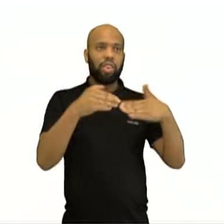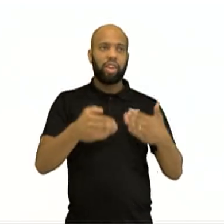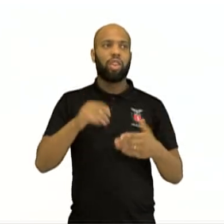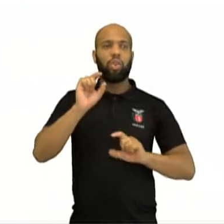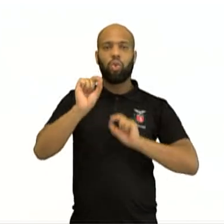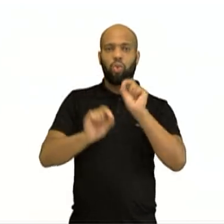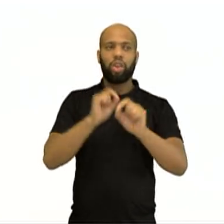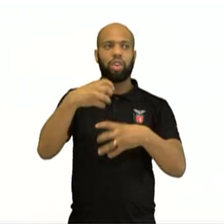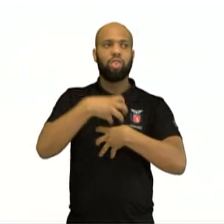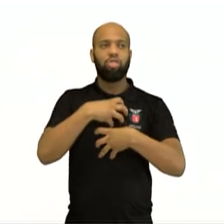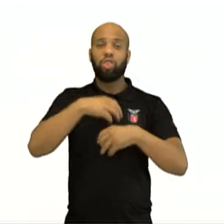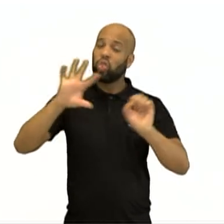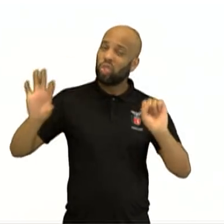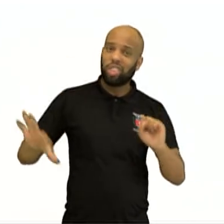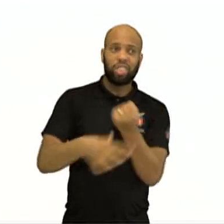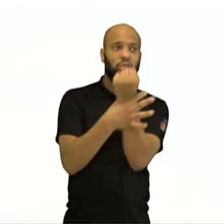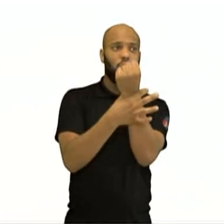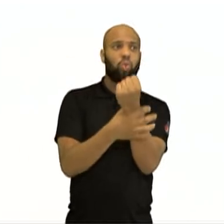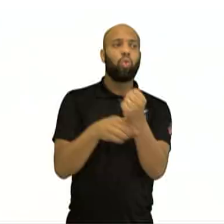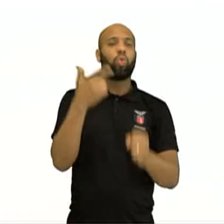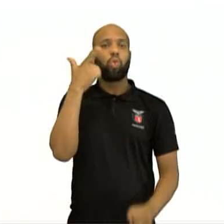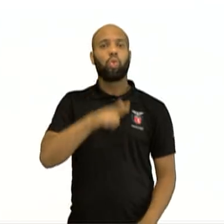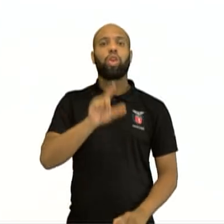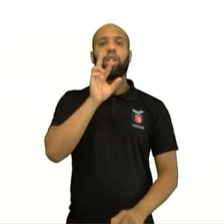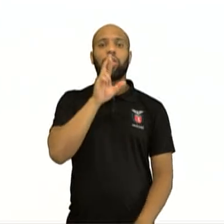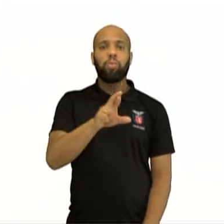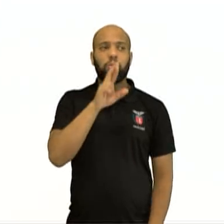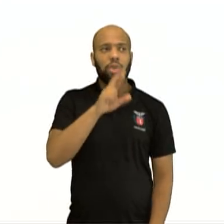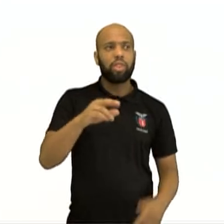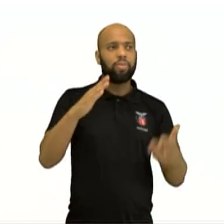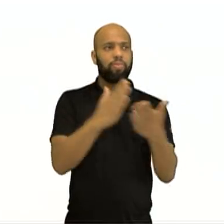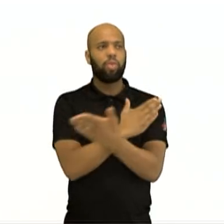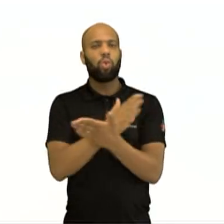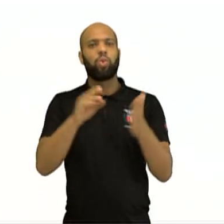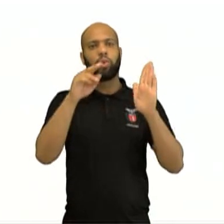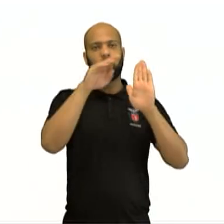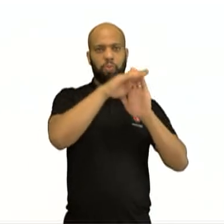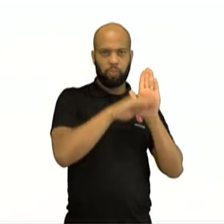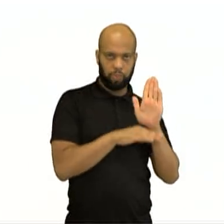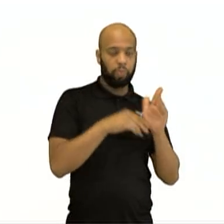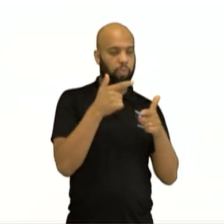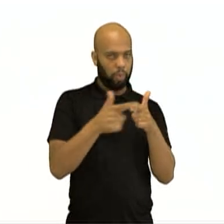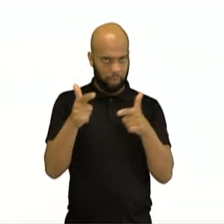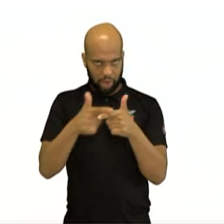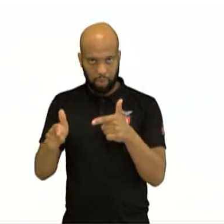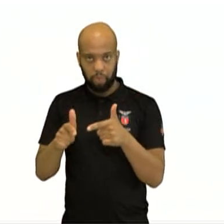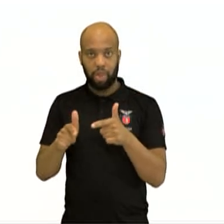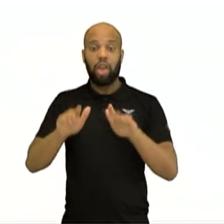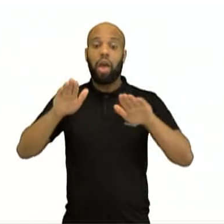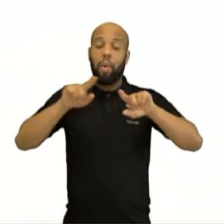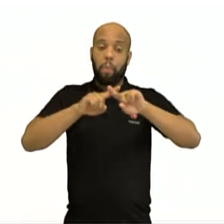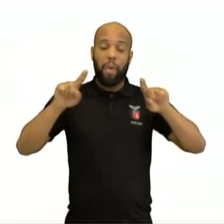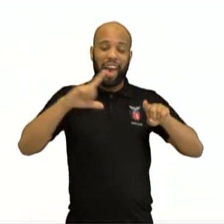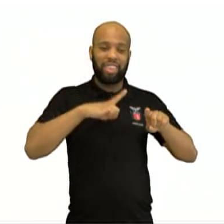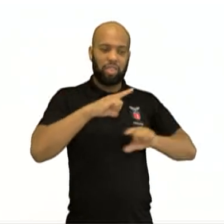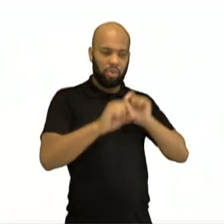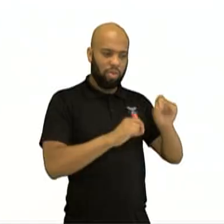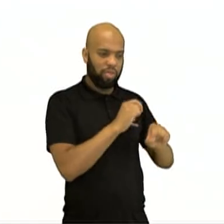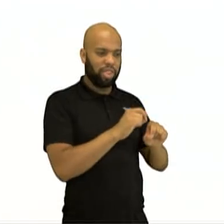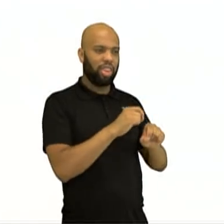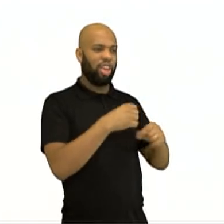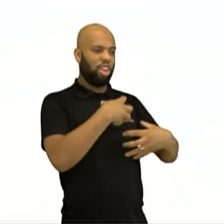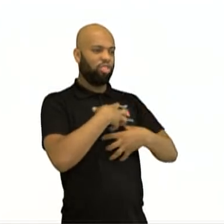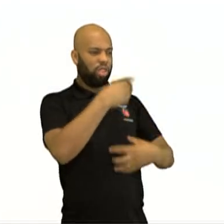sejam bastante seguros para se responder a determinados problemas. Enquanto o senso comum parte